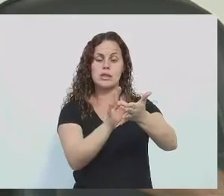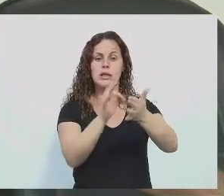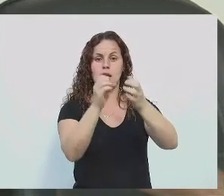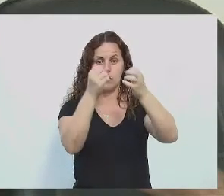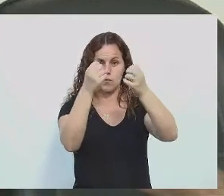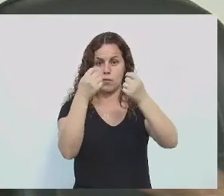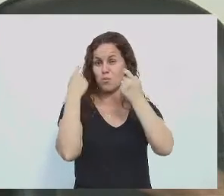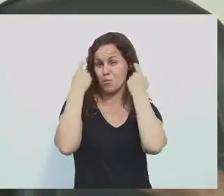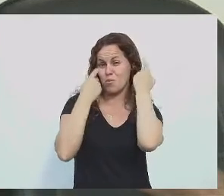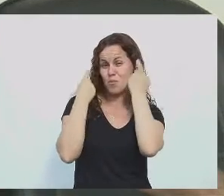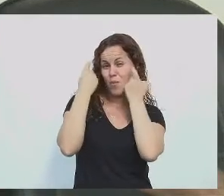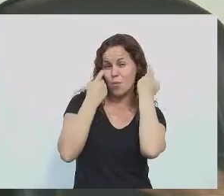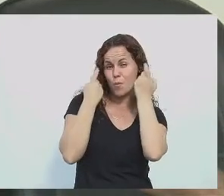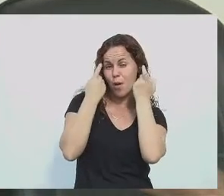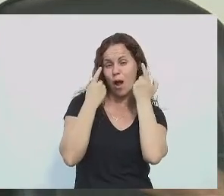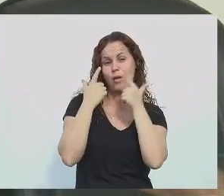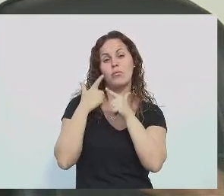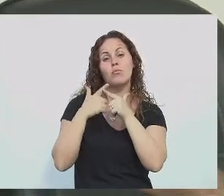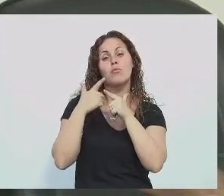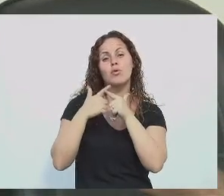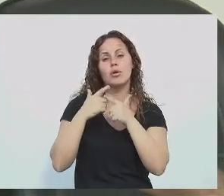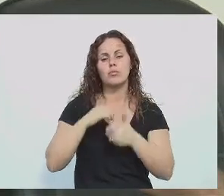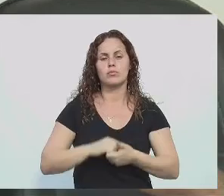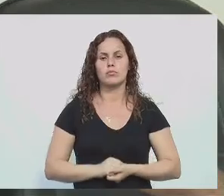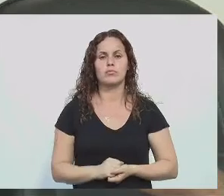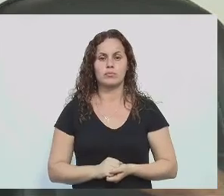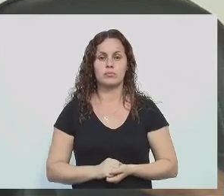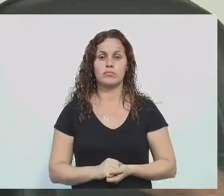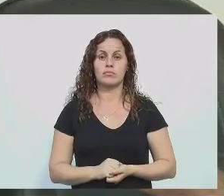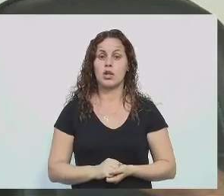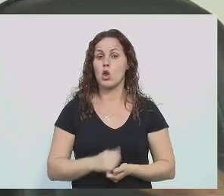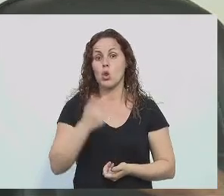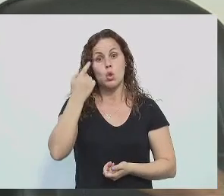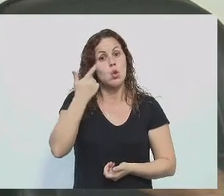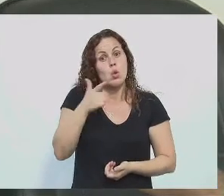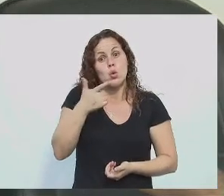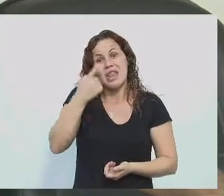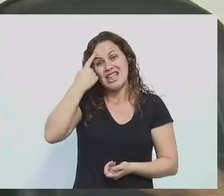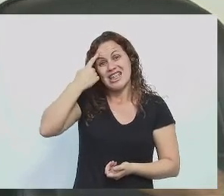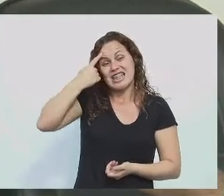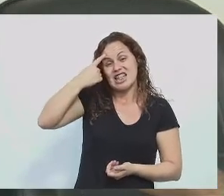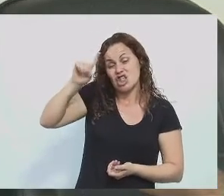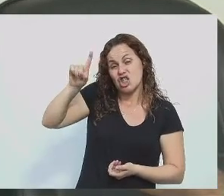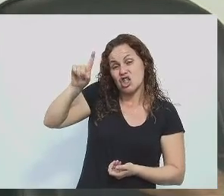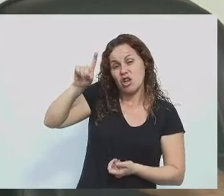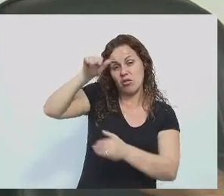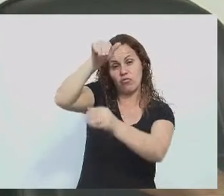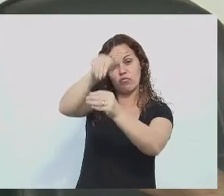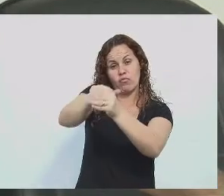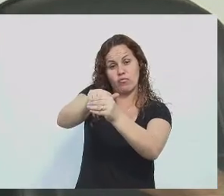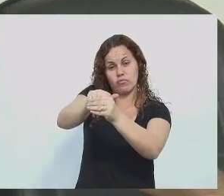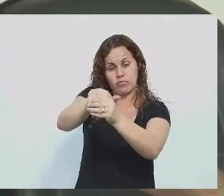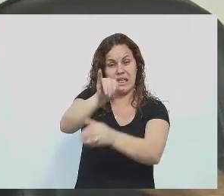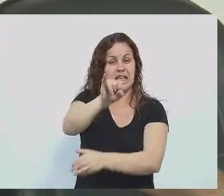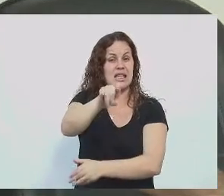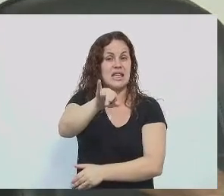minha preocupação com relação à indefinição da data para a eleição do IMAS, biênio